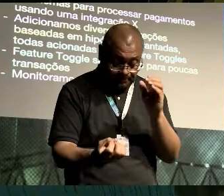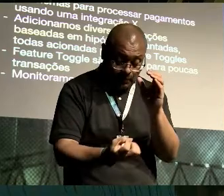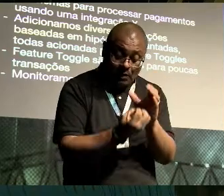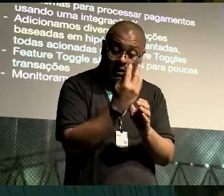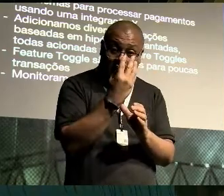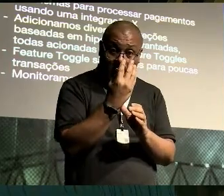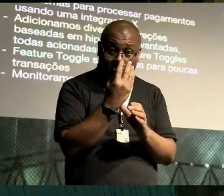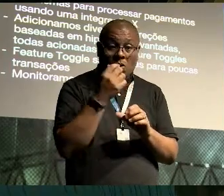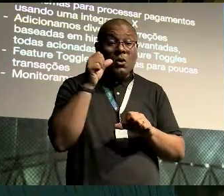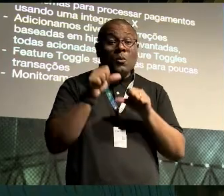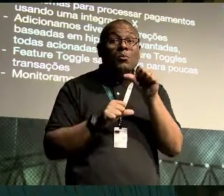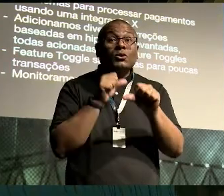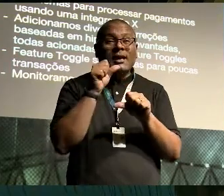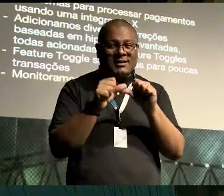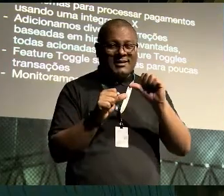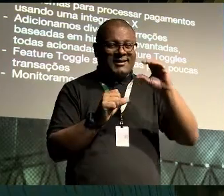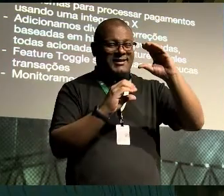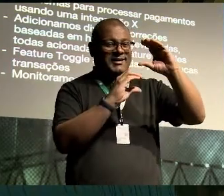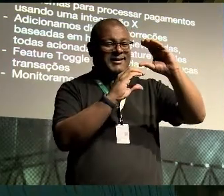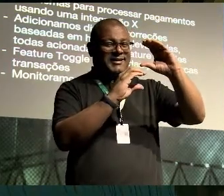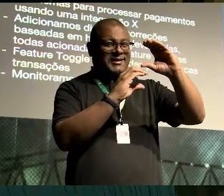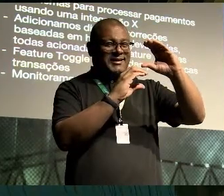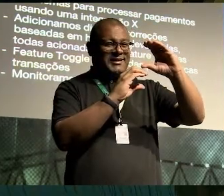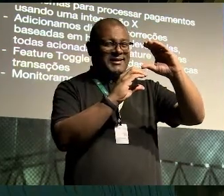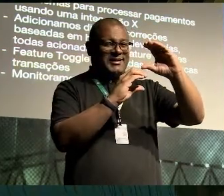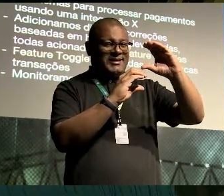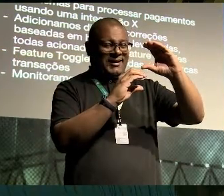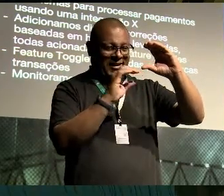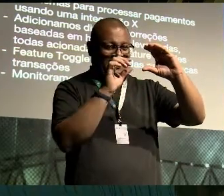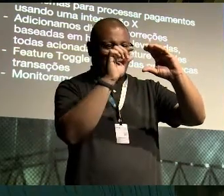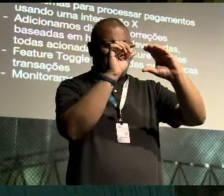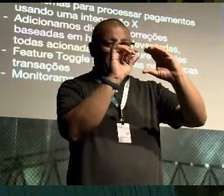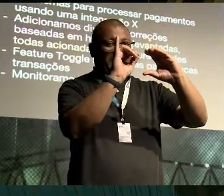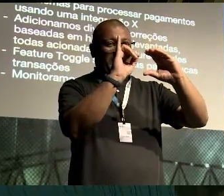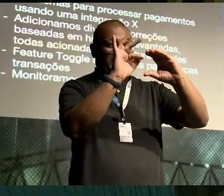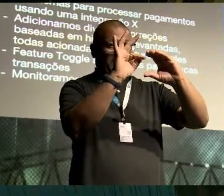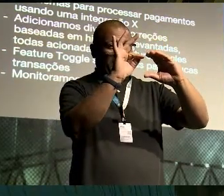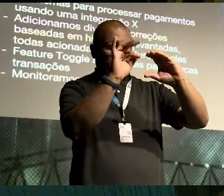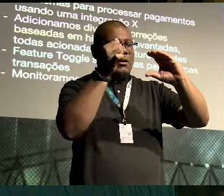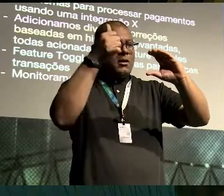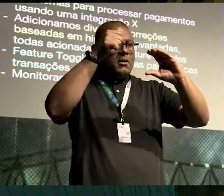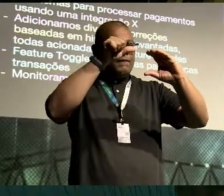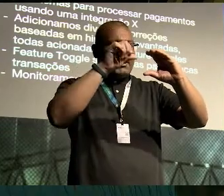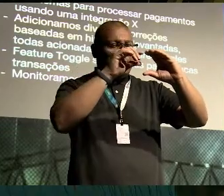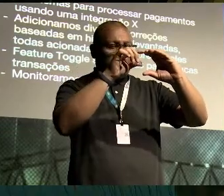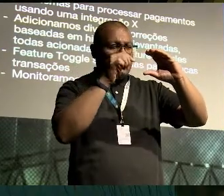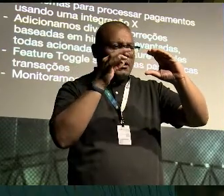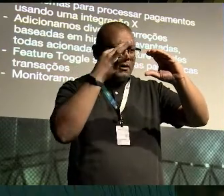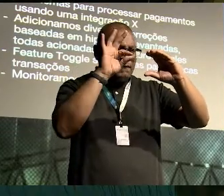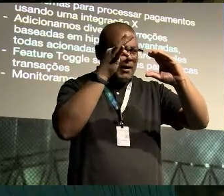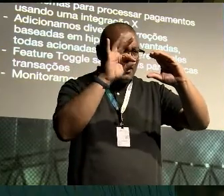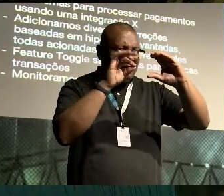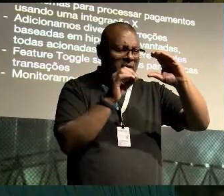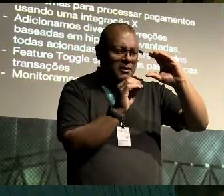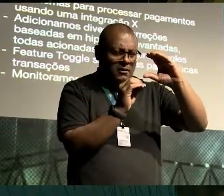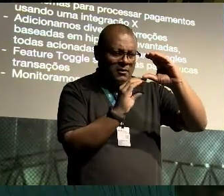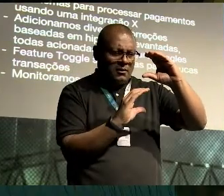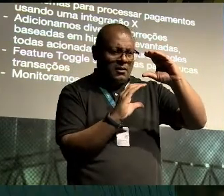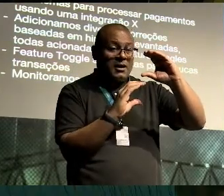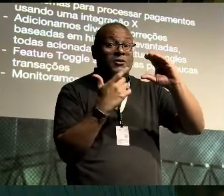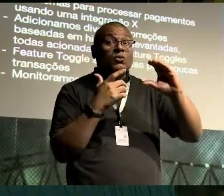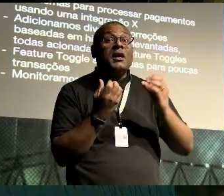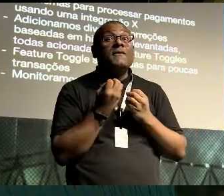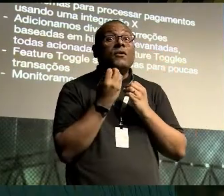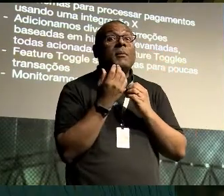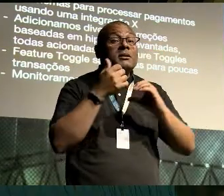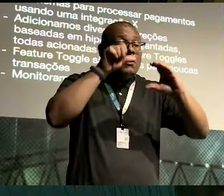criando feature toggles para cada uma delas, para a gente conseguir que a gente valide e cheque isso sem ter muita informação. Então, é como se